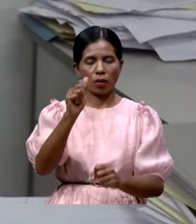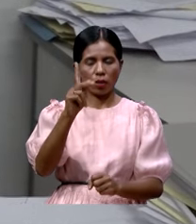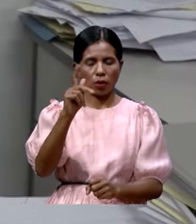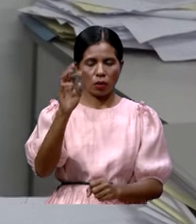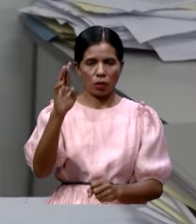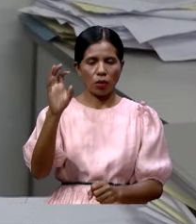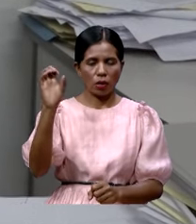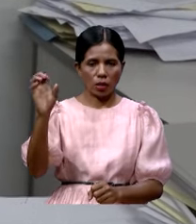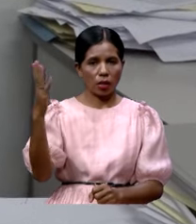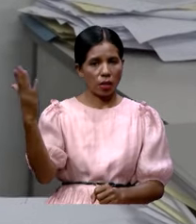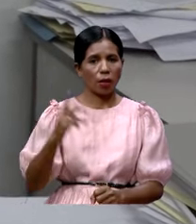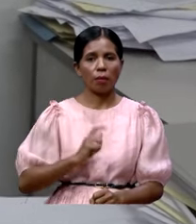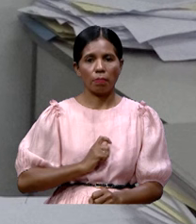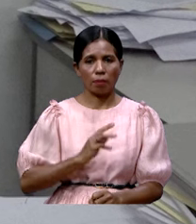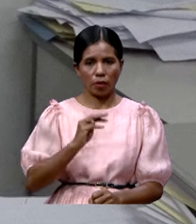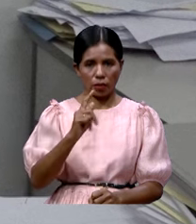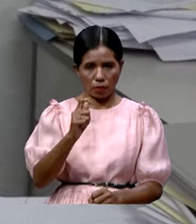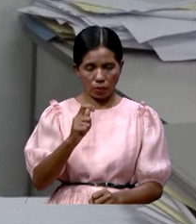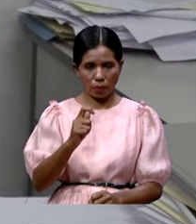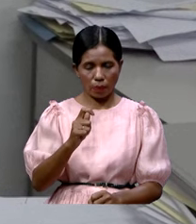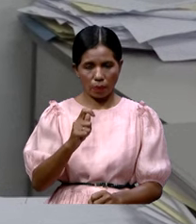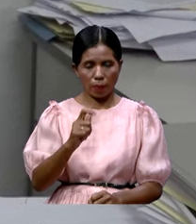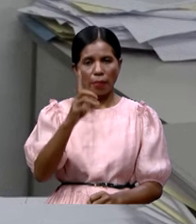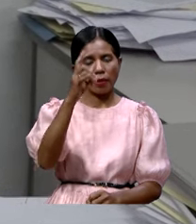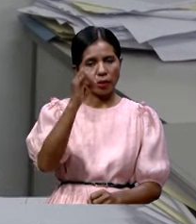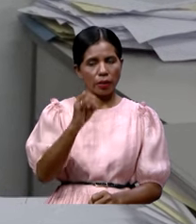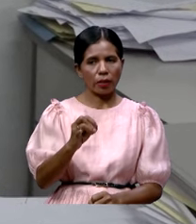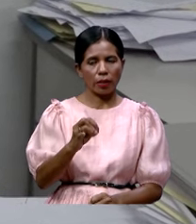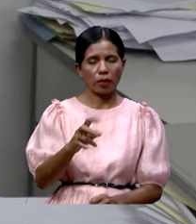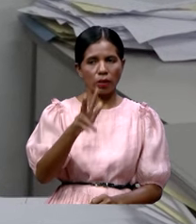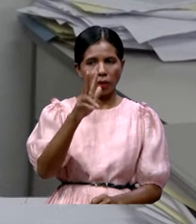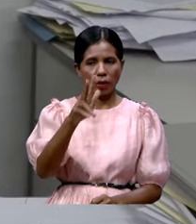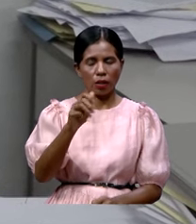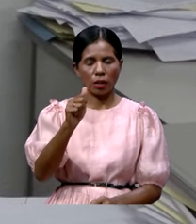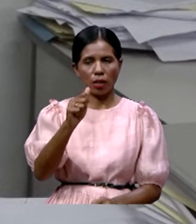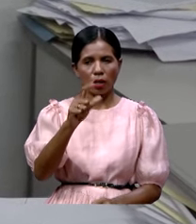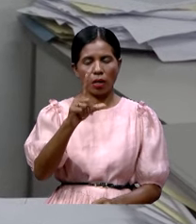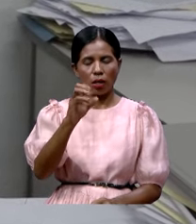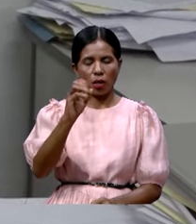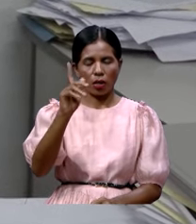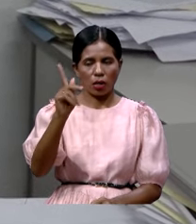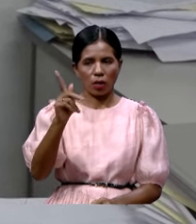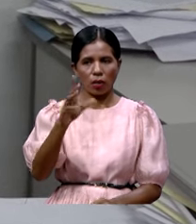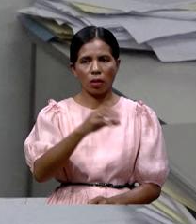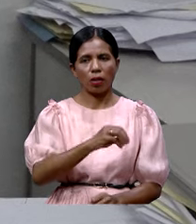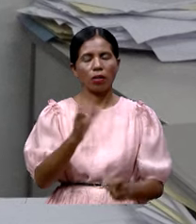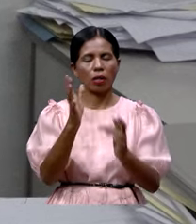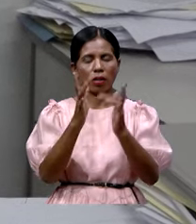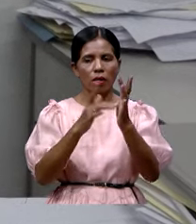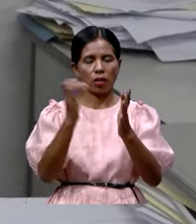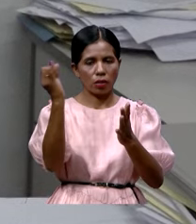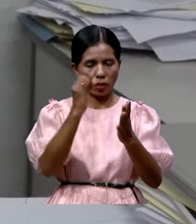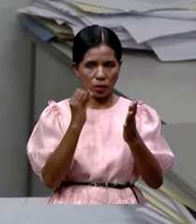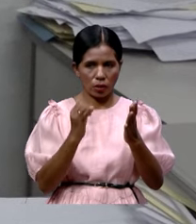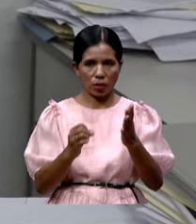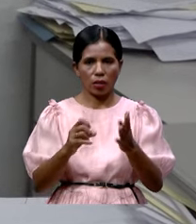Laclo, nomos di linea ida e di linea rua ai loc e Cristo Rei e Mantelalau e a